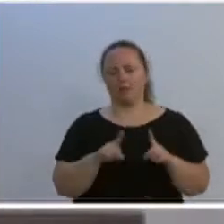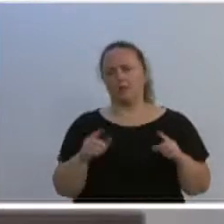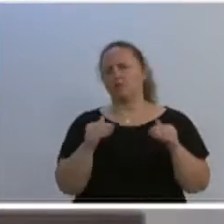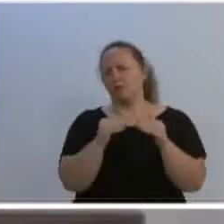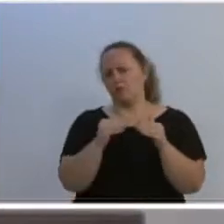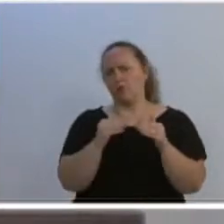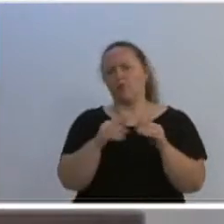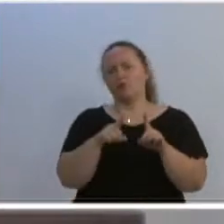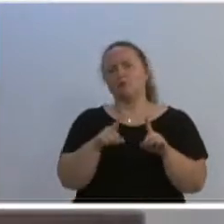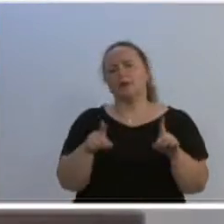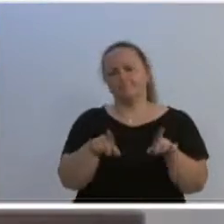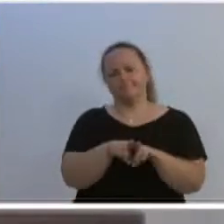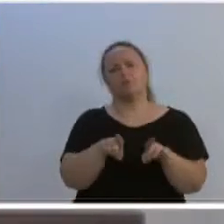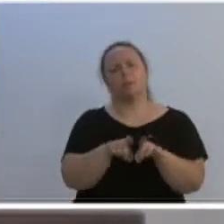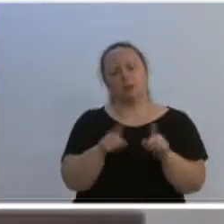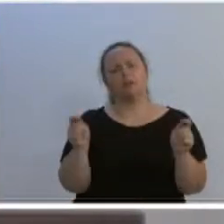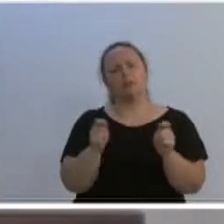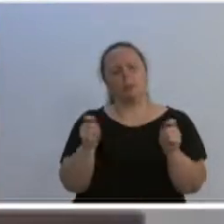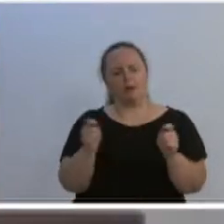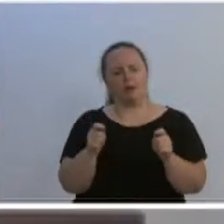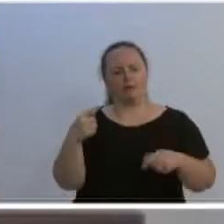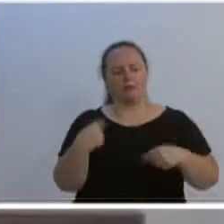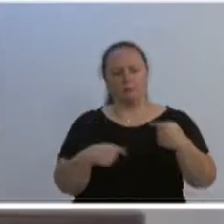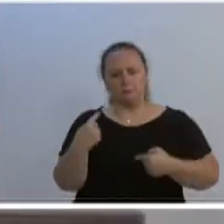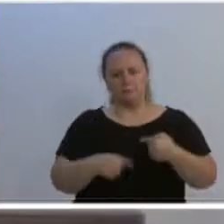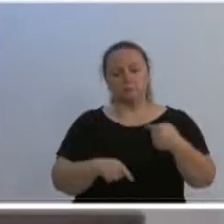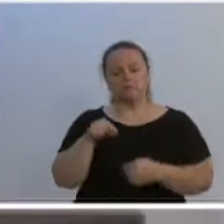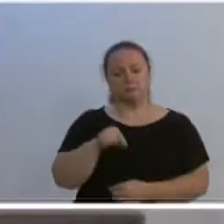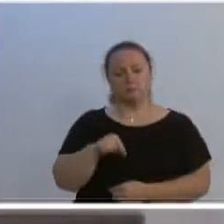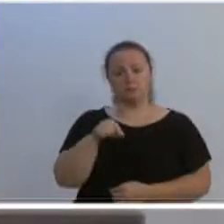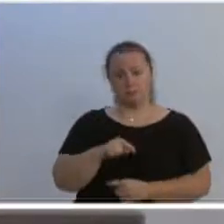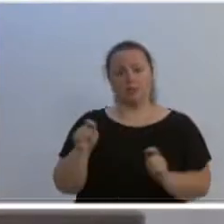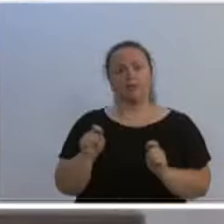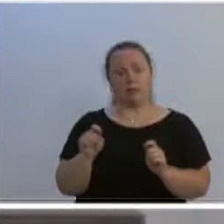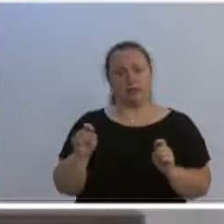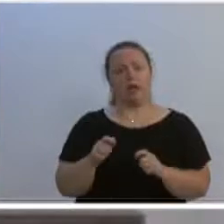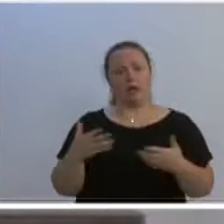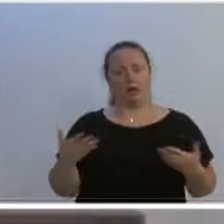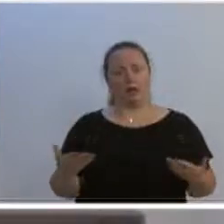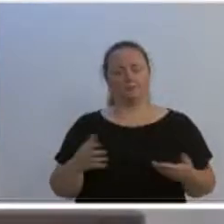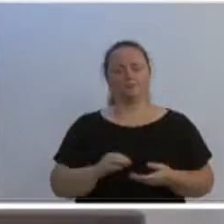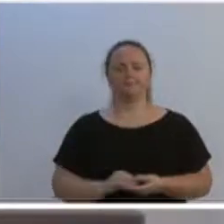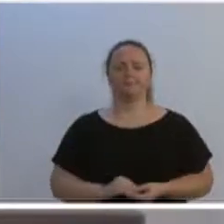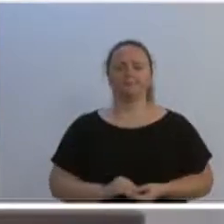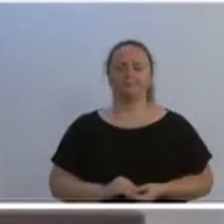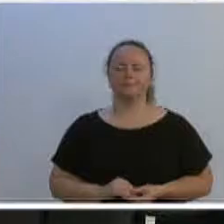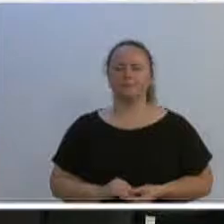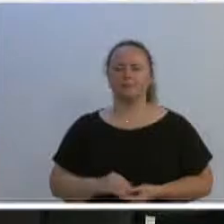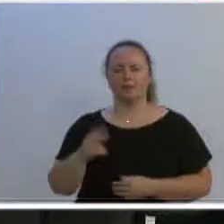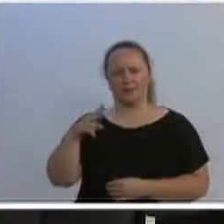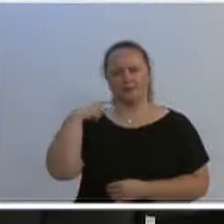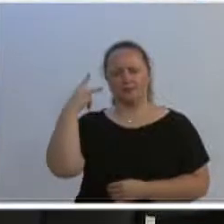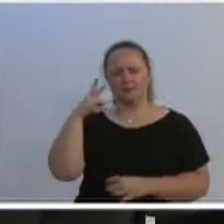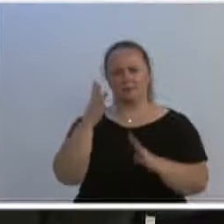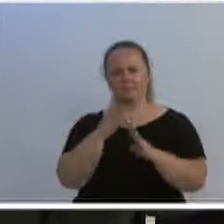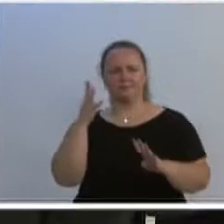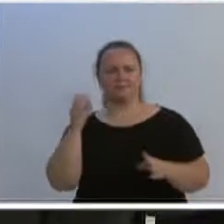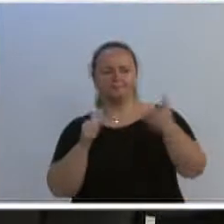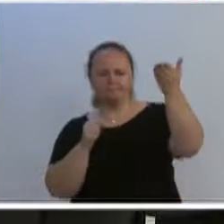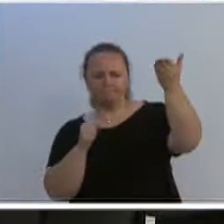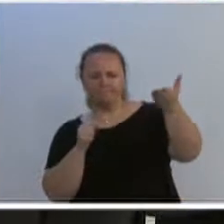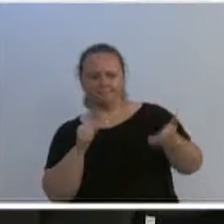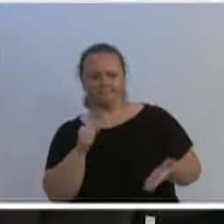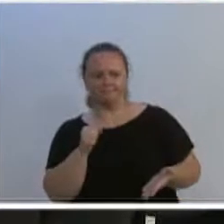parte, mas quero dizer que aqui cabe sim o debate das questões que envolvem a nossa nação. Como os vereadores já estavam aqui na fila aguardando a parte, eu já tinha